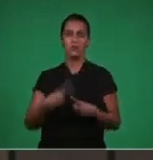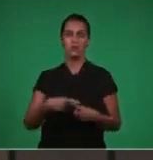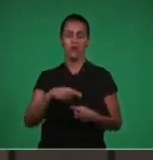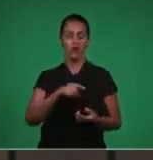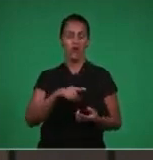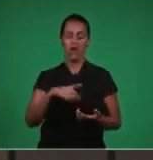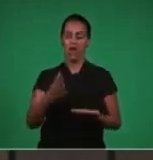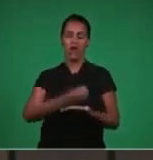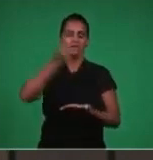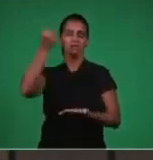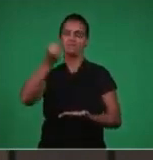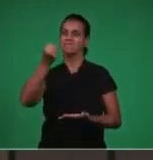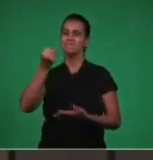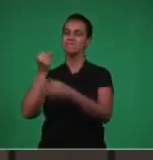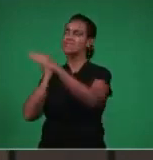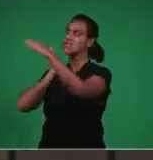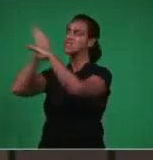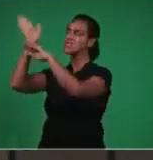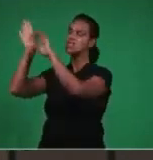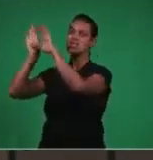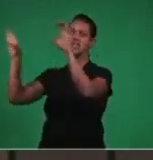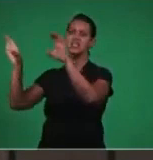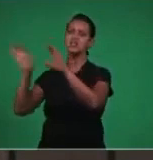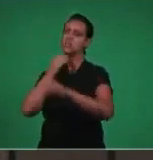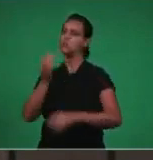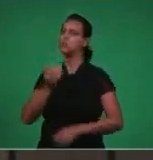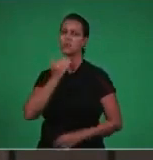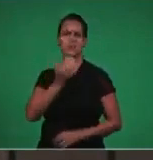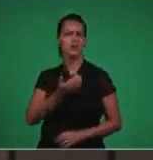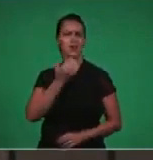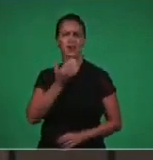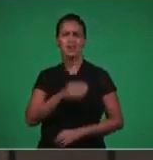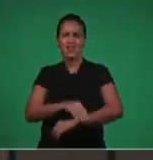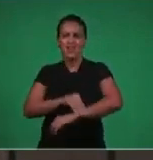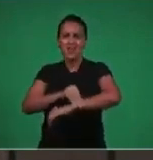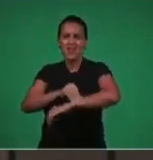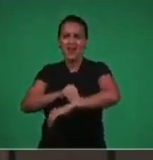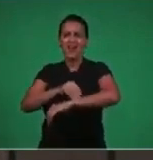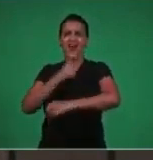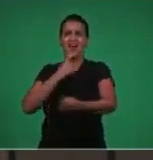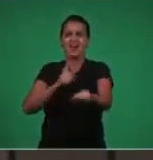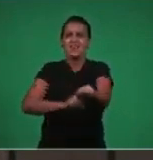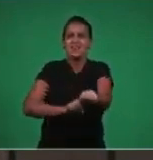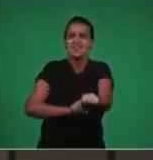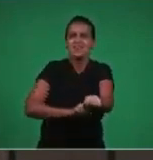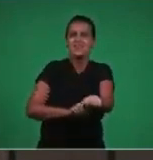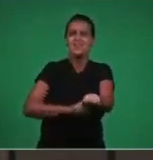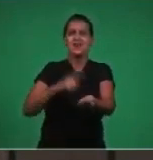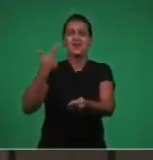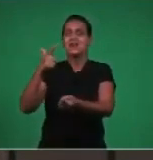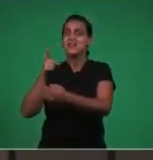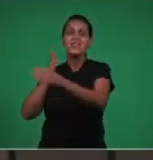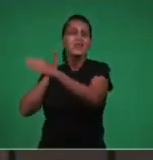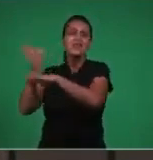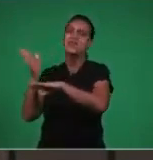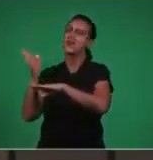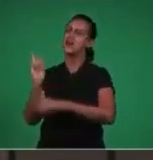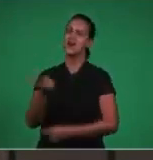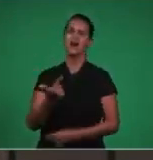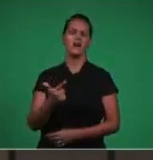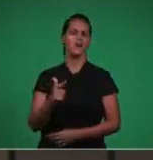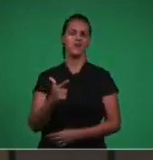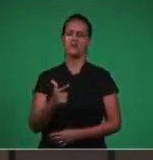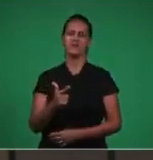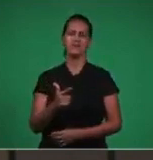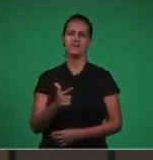herdar a eternidade. Carne e sangue não entram na eternidade. Então aí vem a morte, para que o homem saia